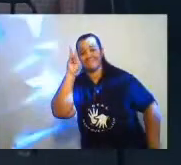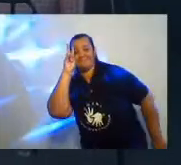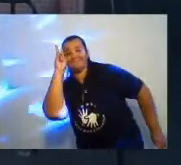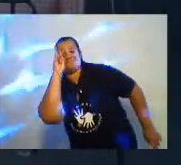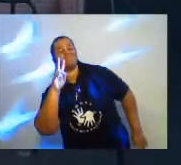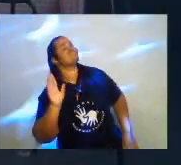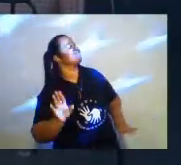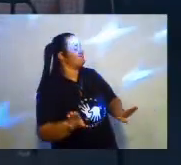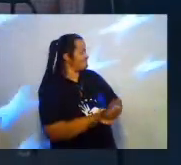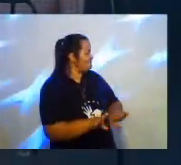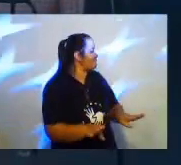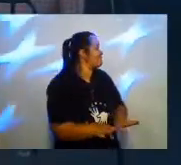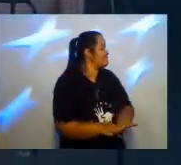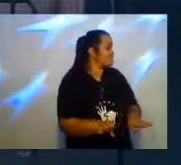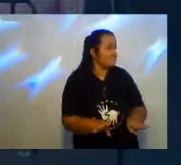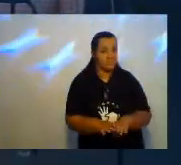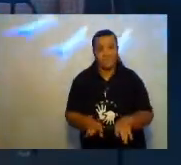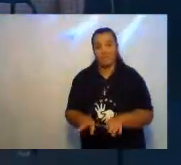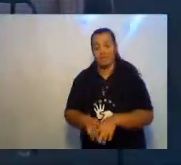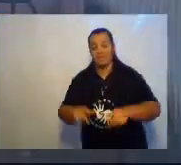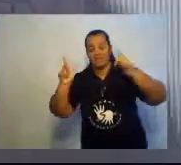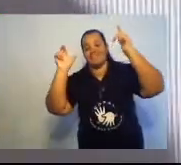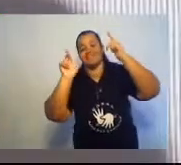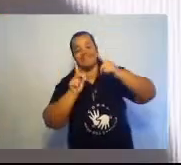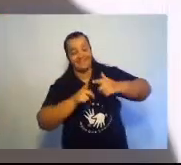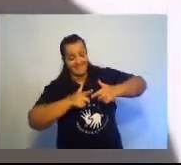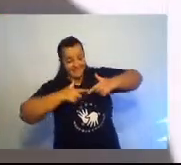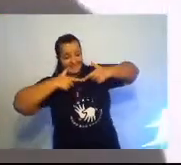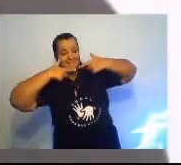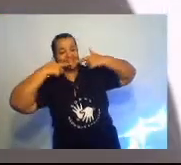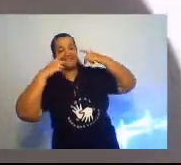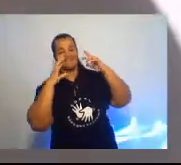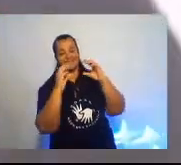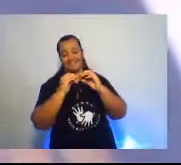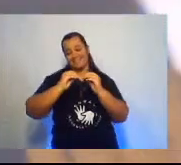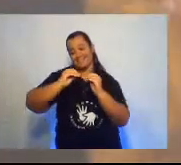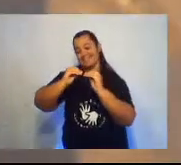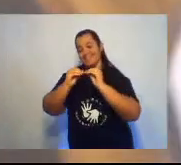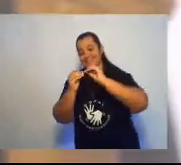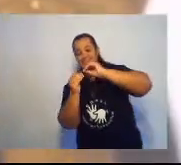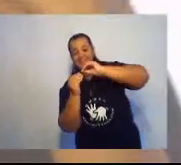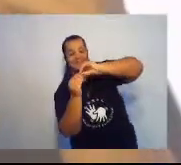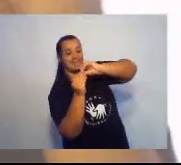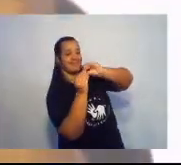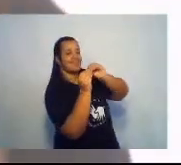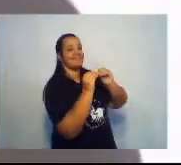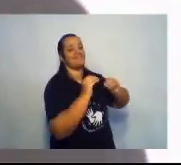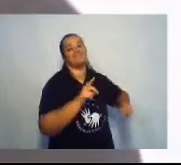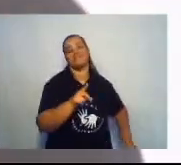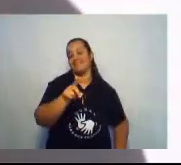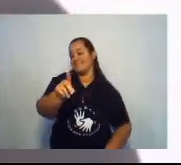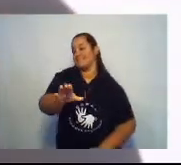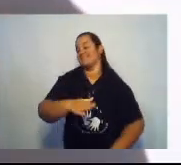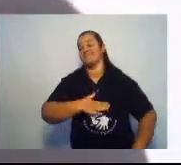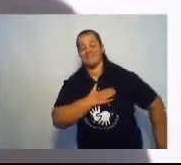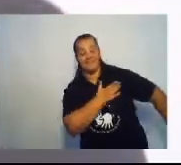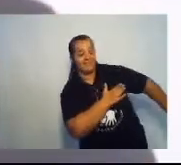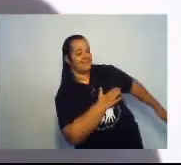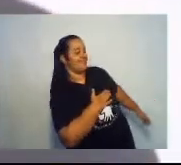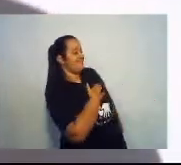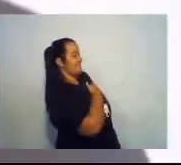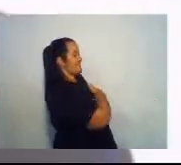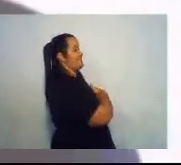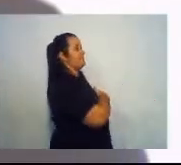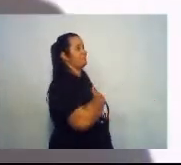Mas o fim dessa história é sempre o mesmo. Ela vai dar sorrisos durante o beijo.